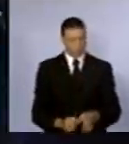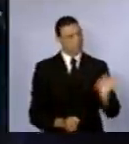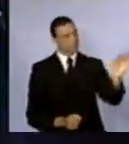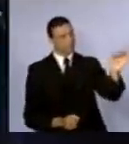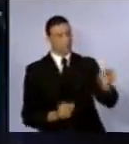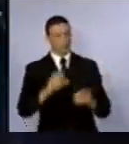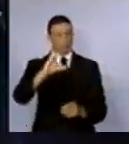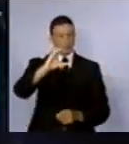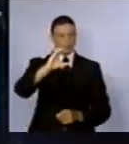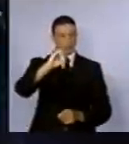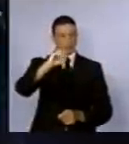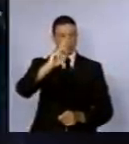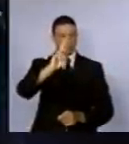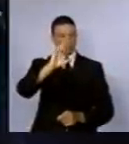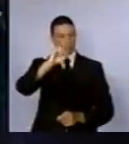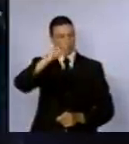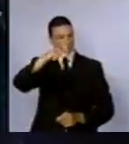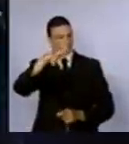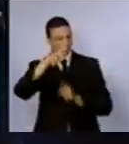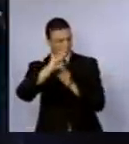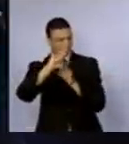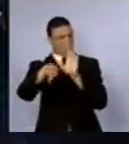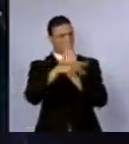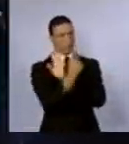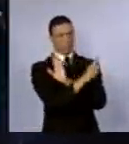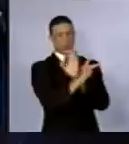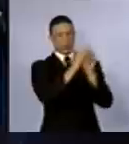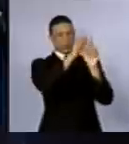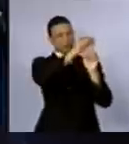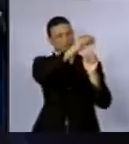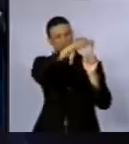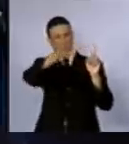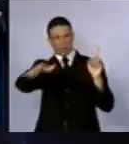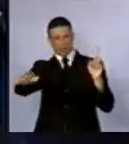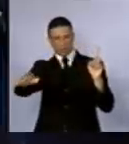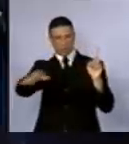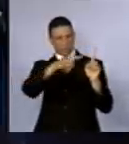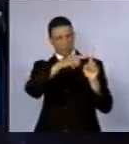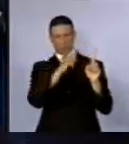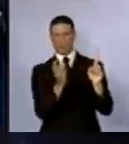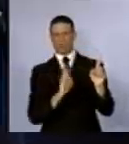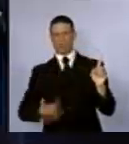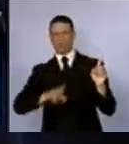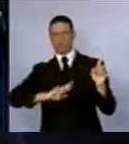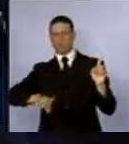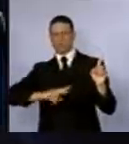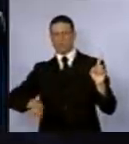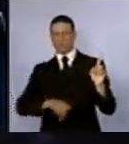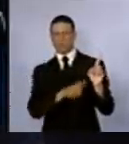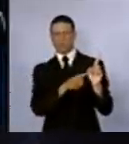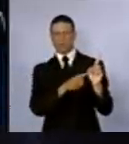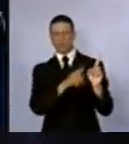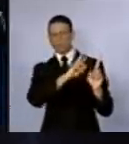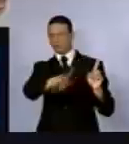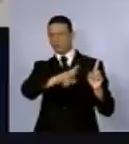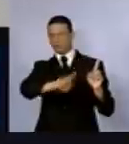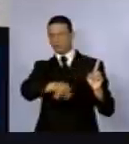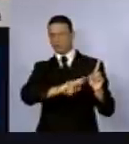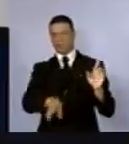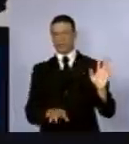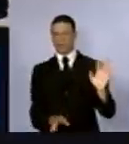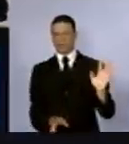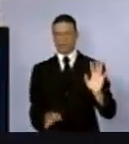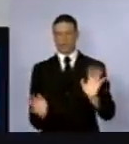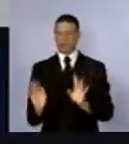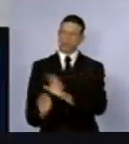né, próprio das linhas de transmissão, mas eles não têm a ver com essa questão efetivamente do campo. Mas eles interferem